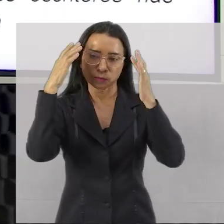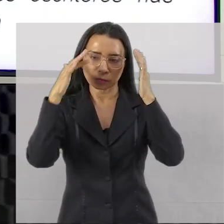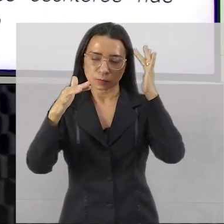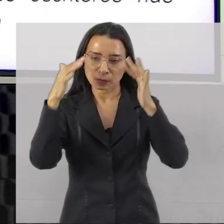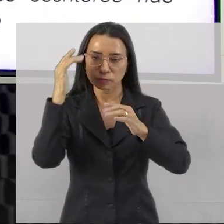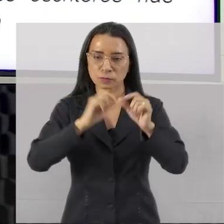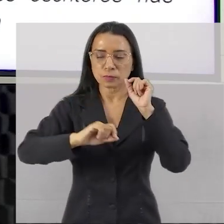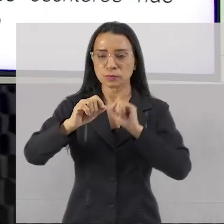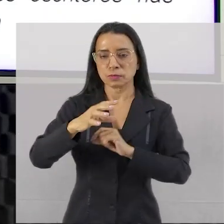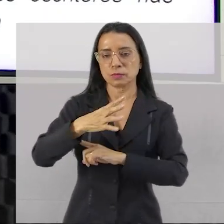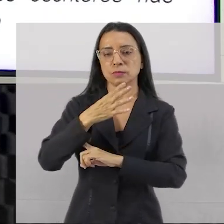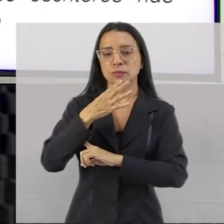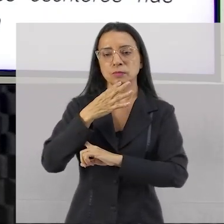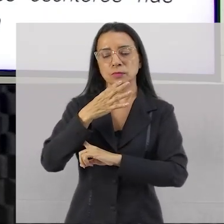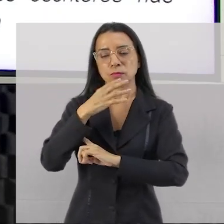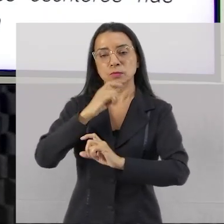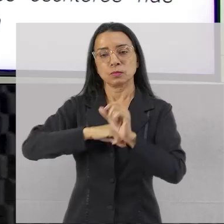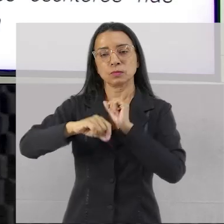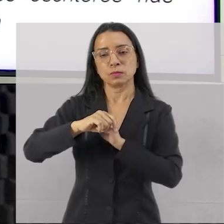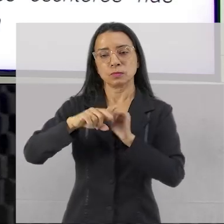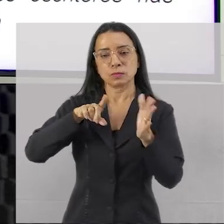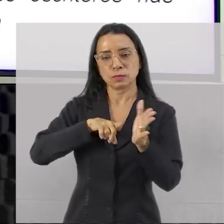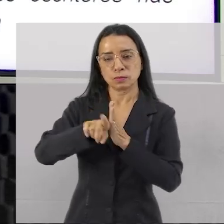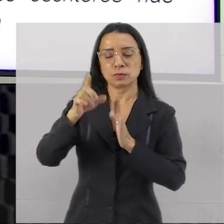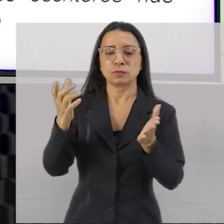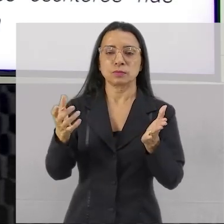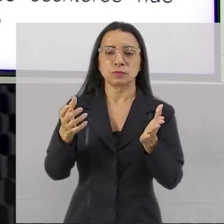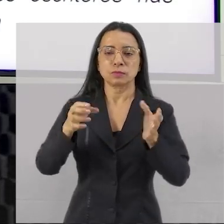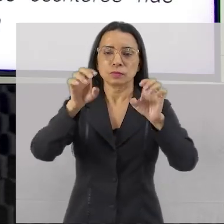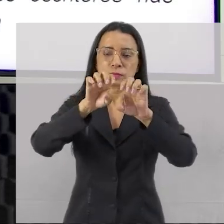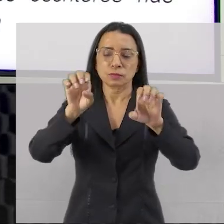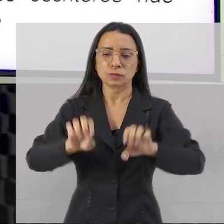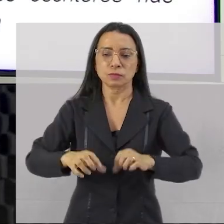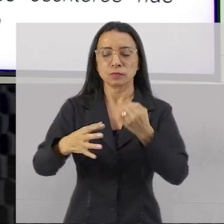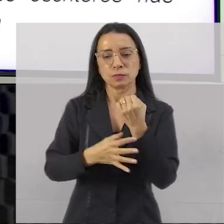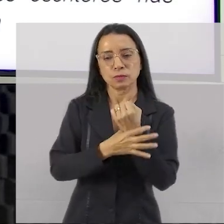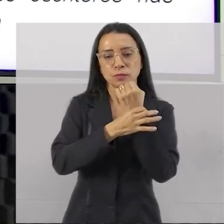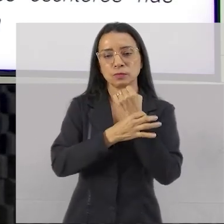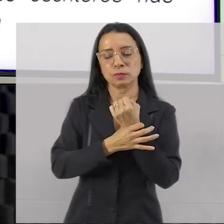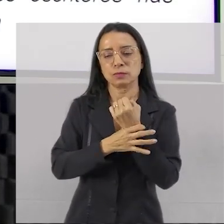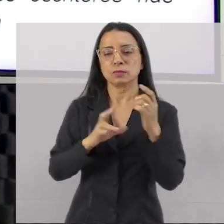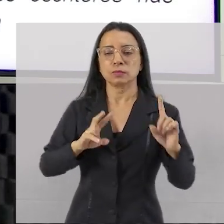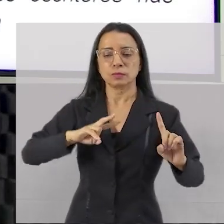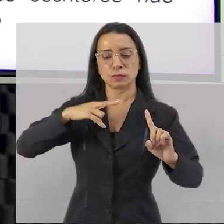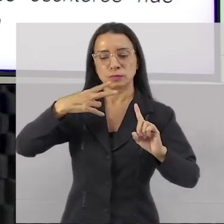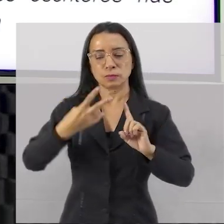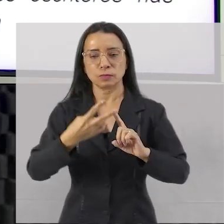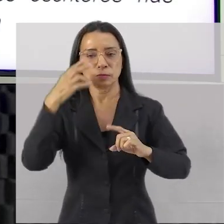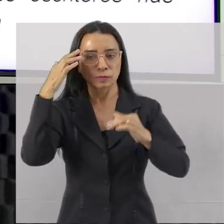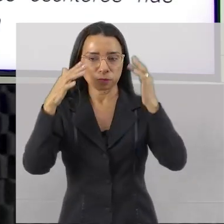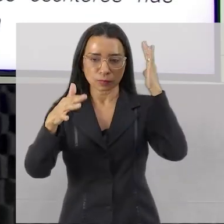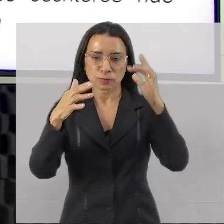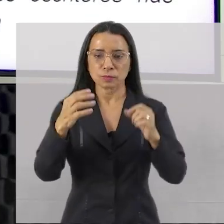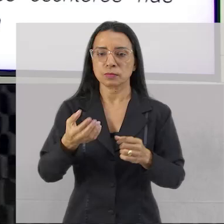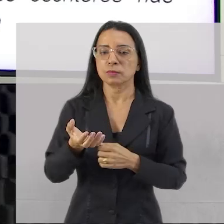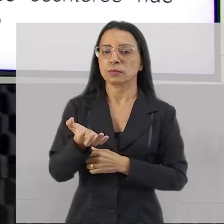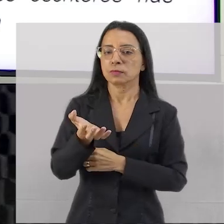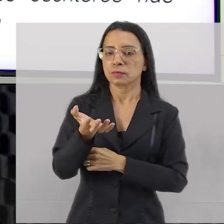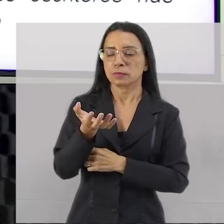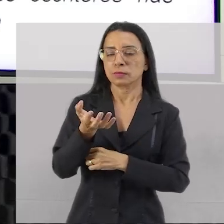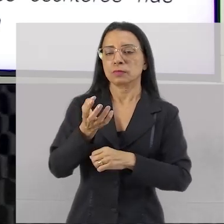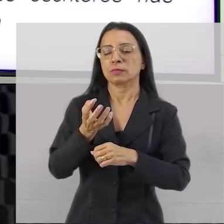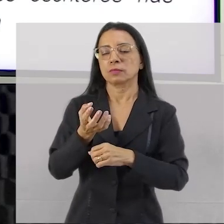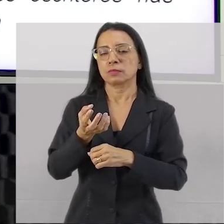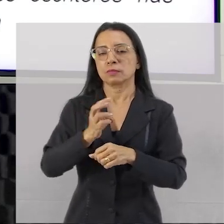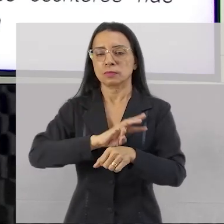reconhecer essas questões. Essas estruturas garantem uma perspectiva reflexiva que a UEMA tanto quer de você. Então, bem